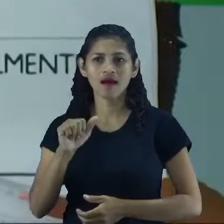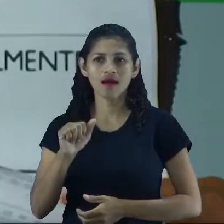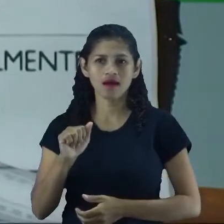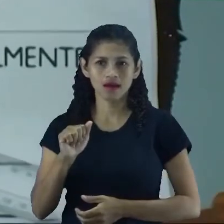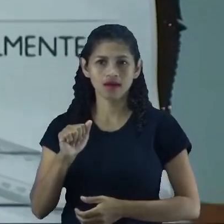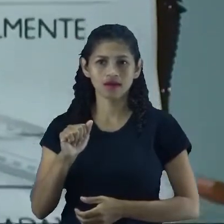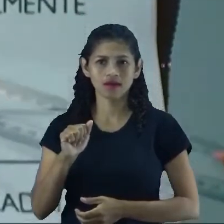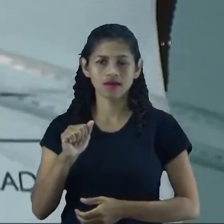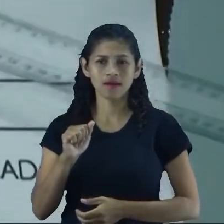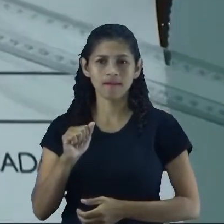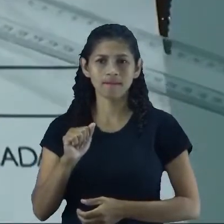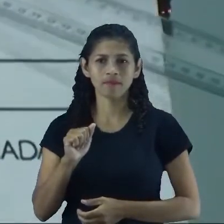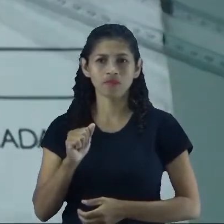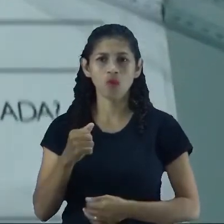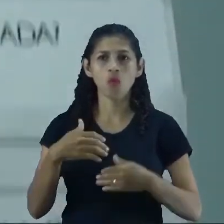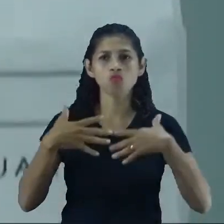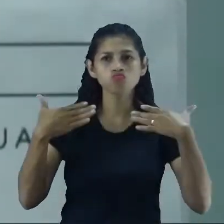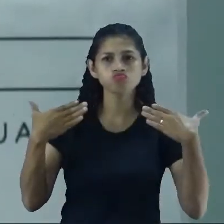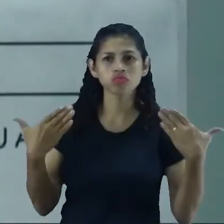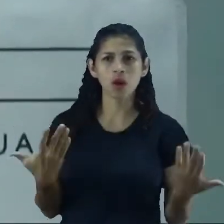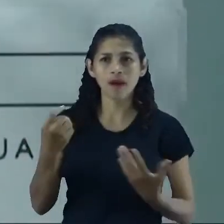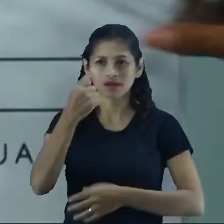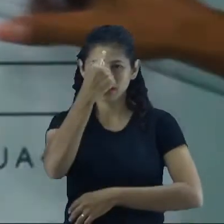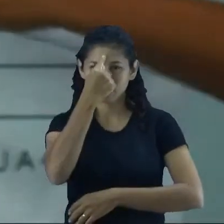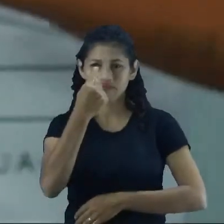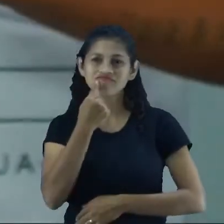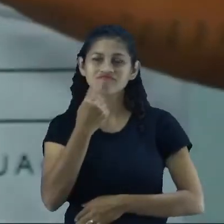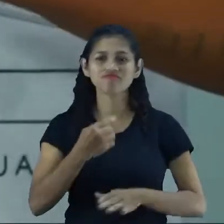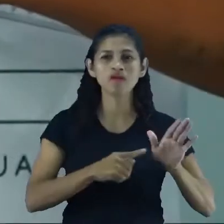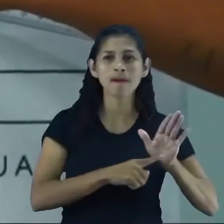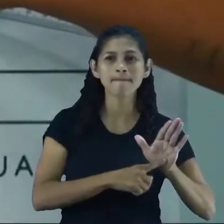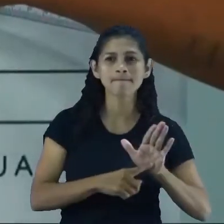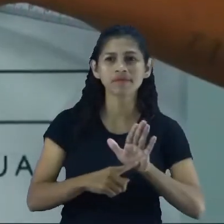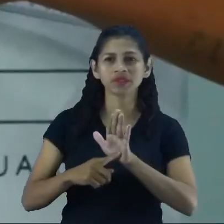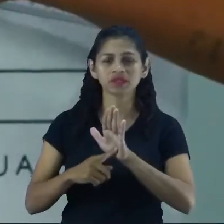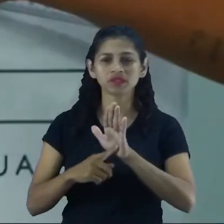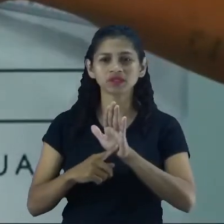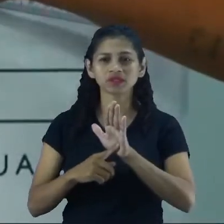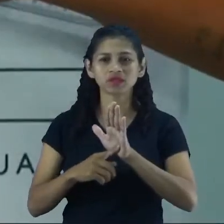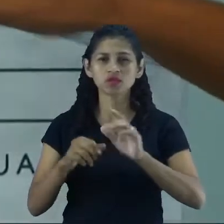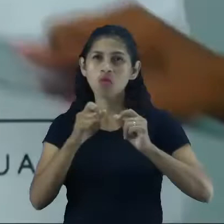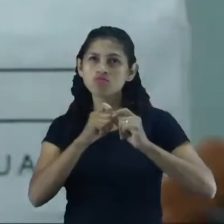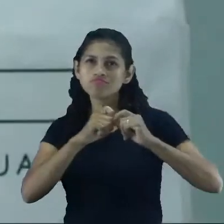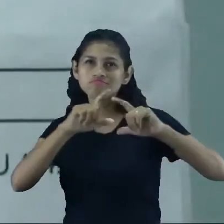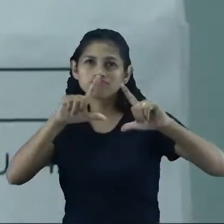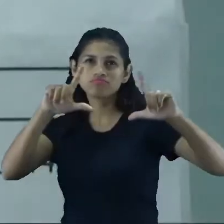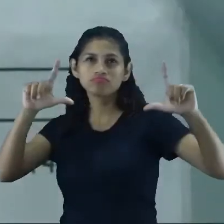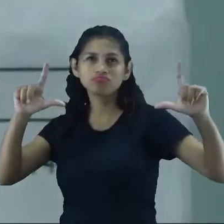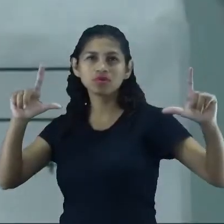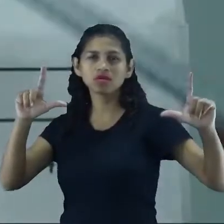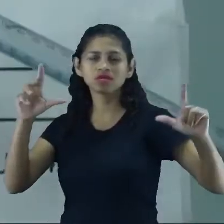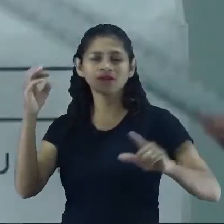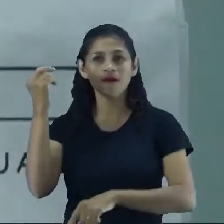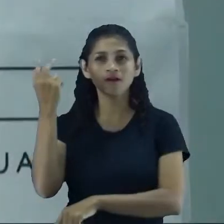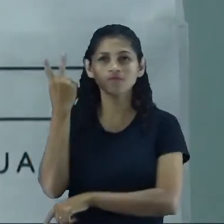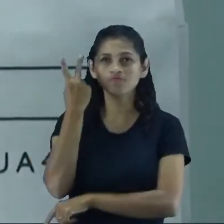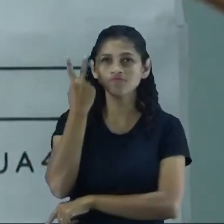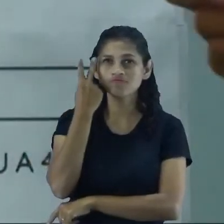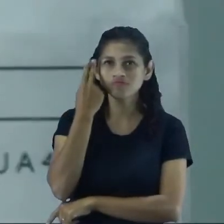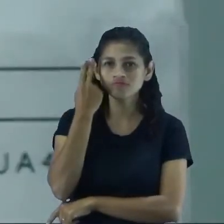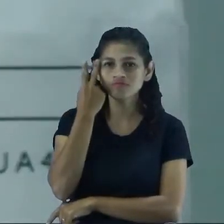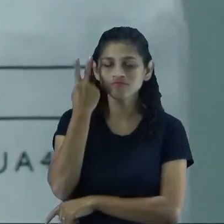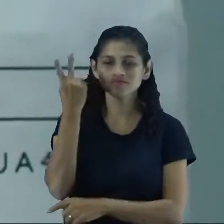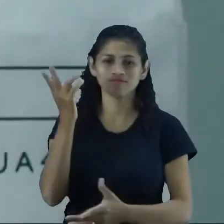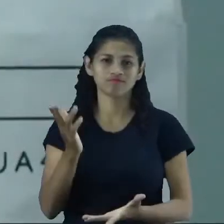imagens representa uma paisagem totalmente natural? Olha só, está perguntando qual